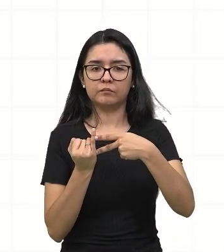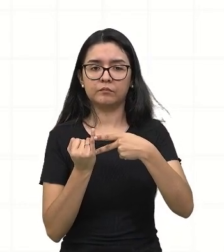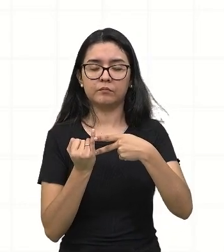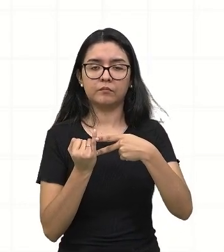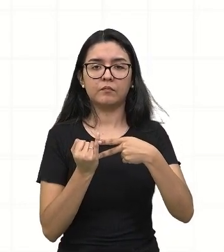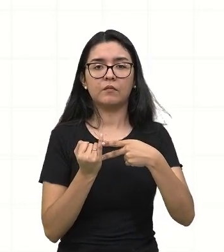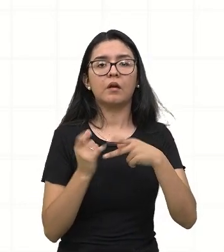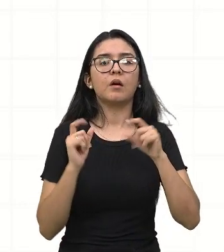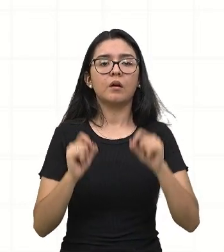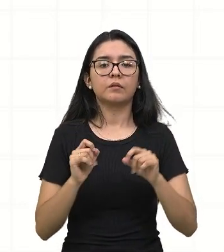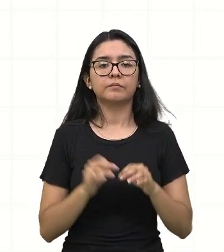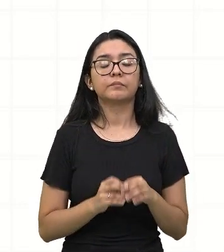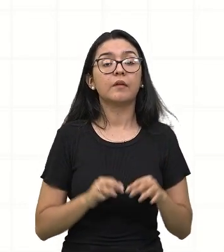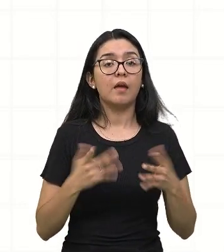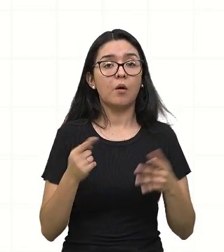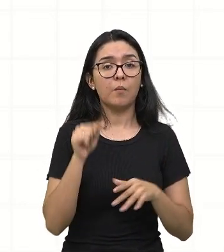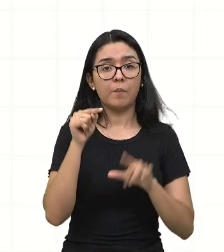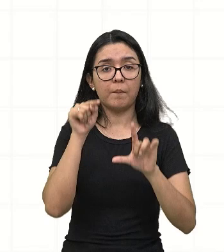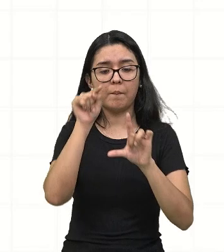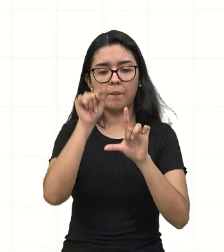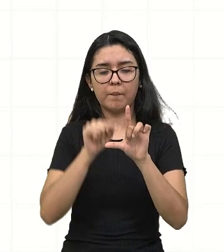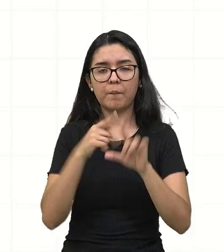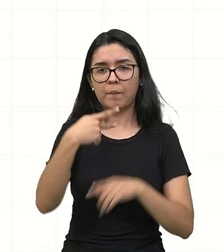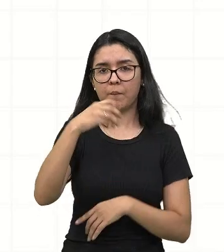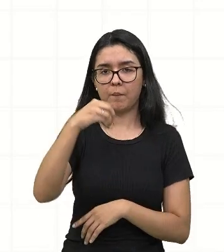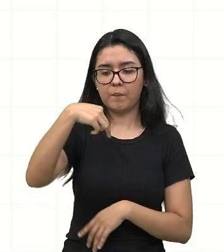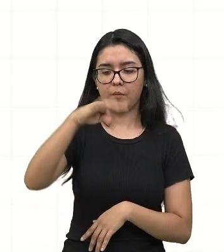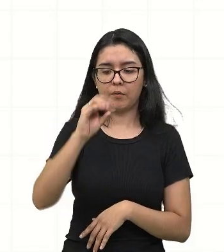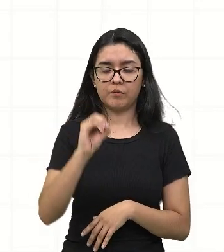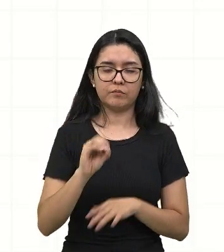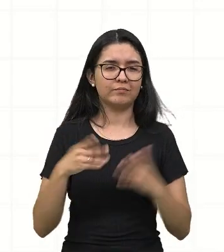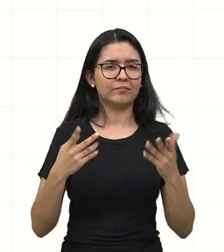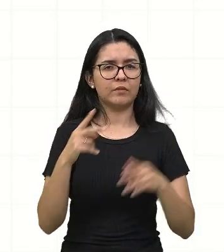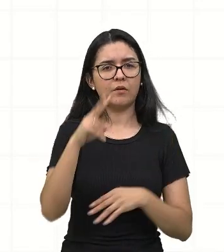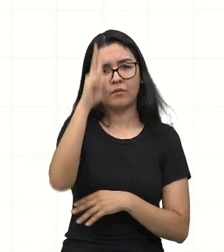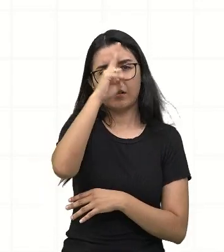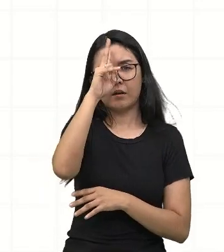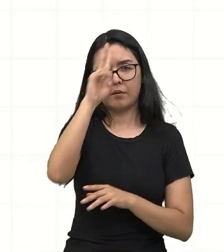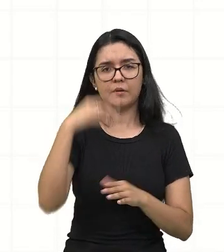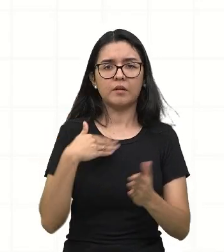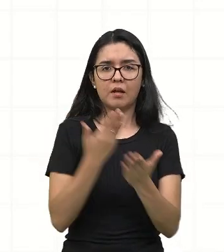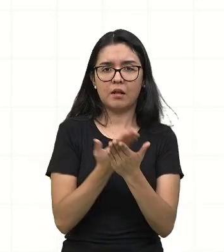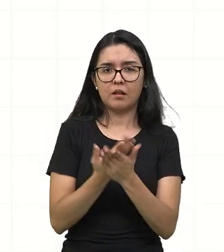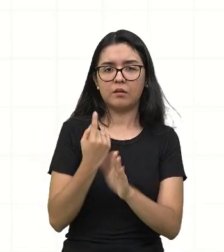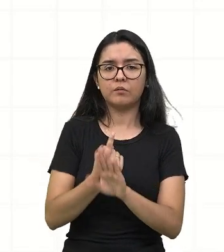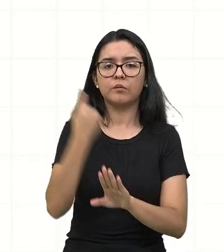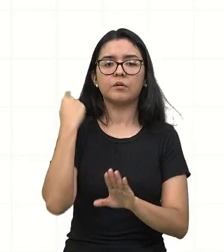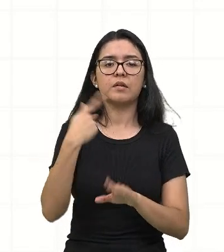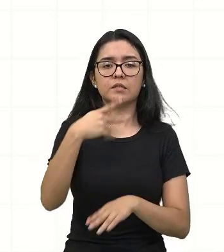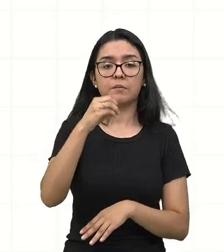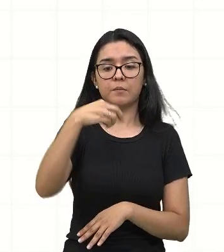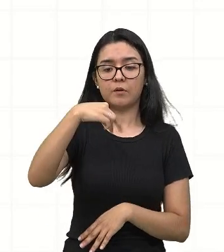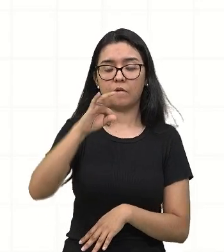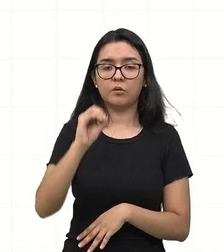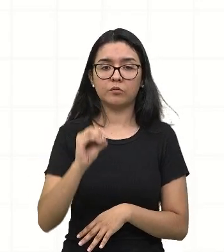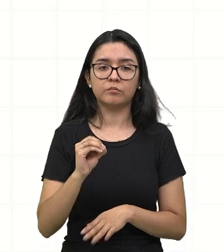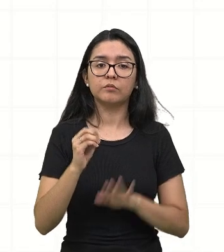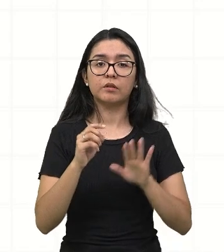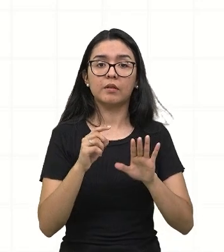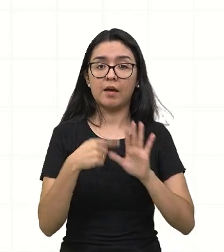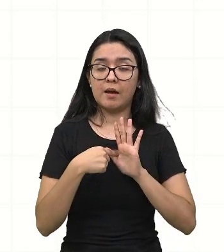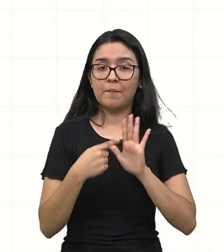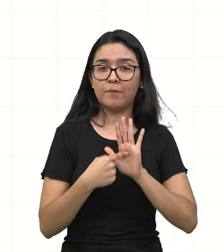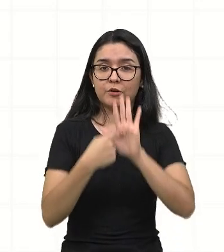ponto. Tá legal? E aí, pessoal, você deve lembrar que ao longo da nossa aula, que esses pontos, que estão ali representados num